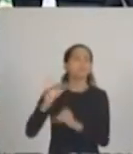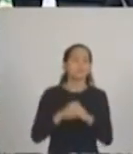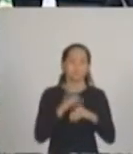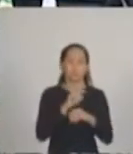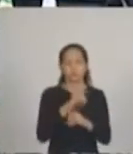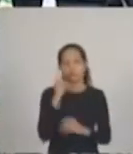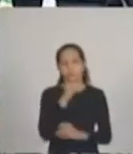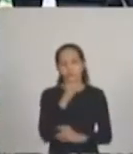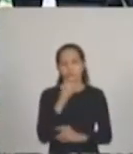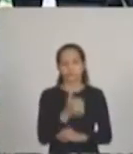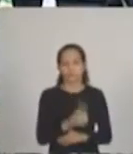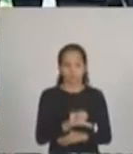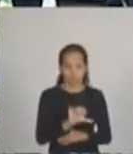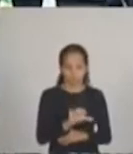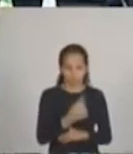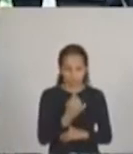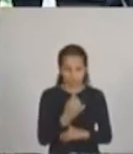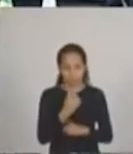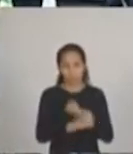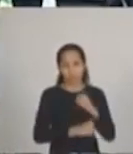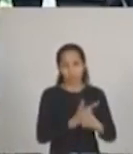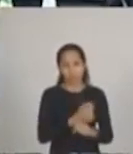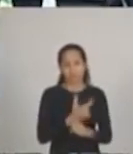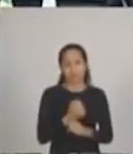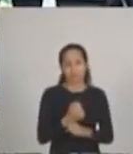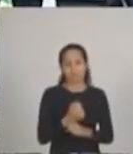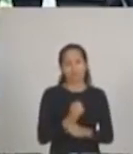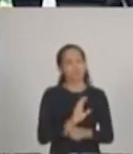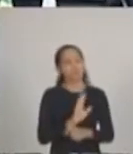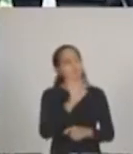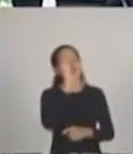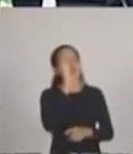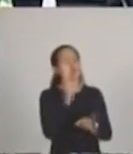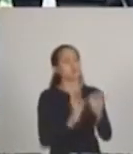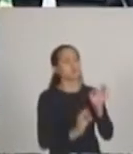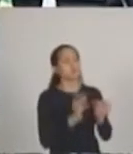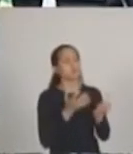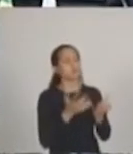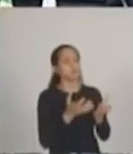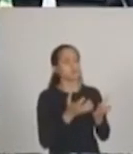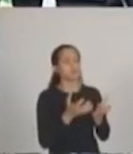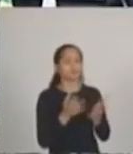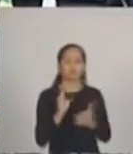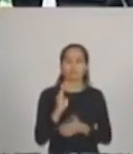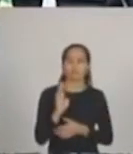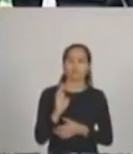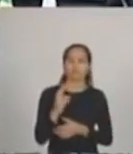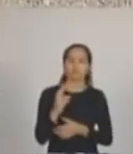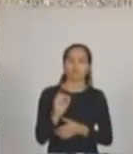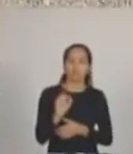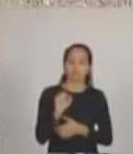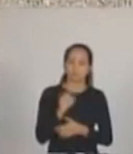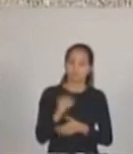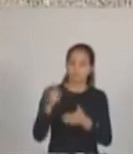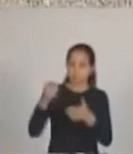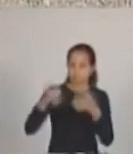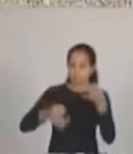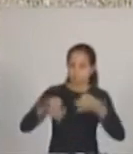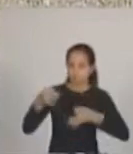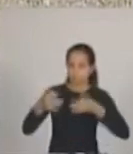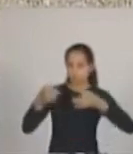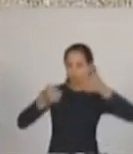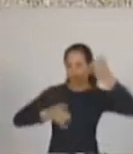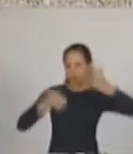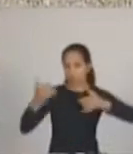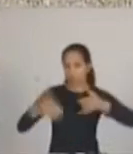urgência 91-2021 do deputado Ari Pagung. Presidente, quero discutir. Deputado Bruno Lamas, para discutir o requerimento de urgência do item